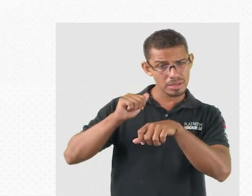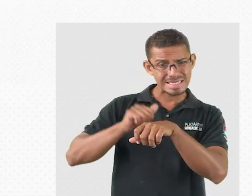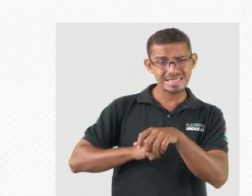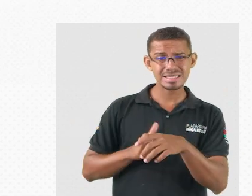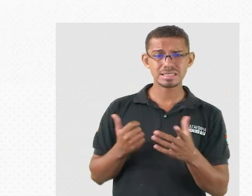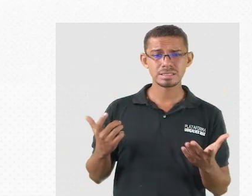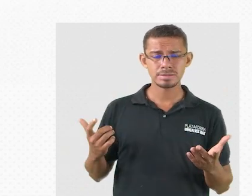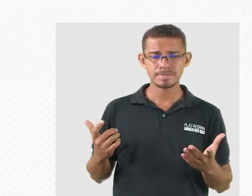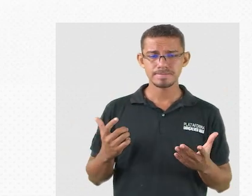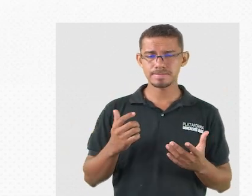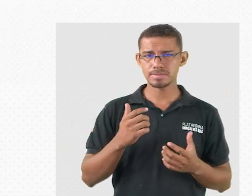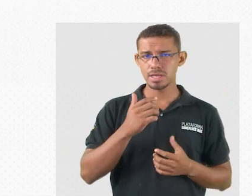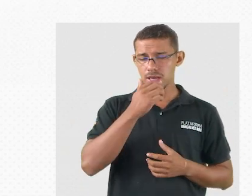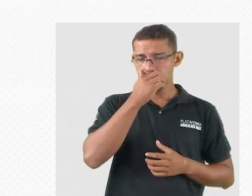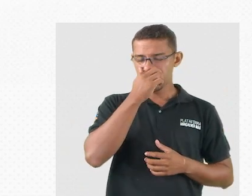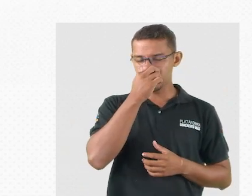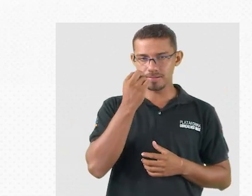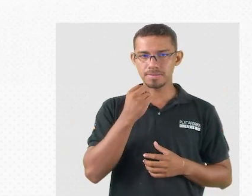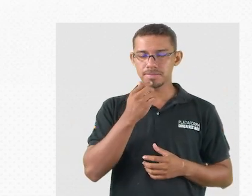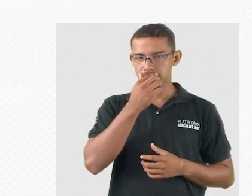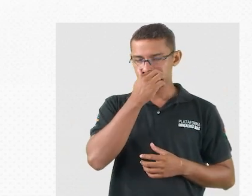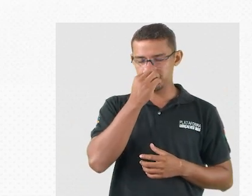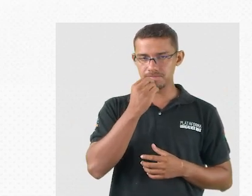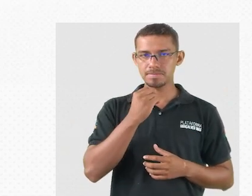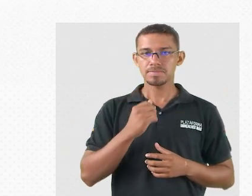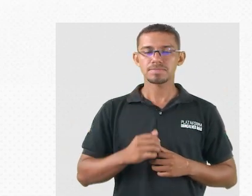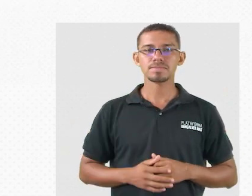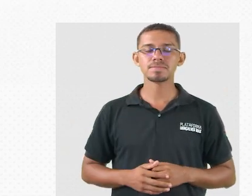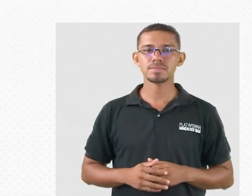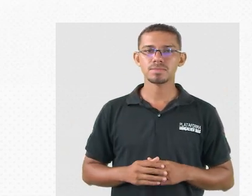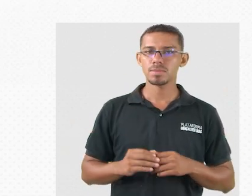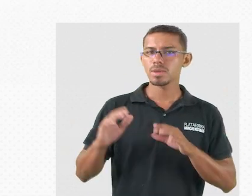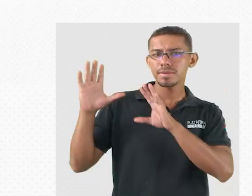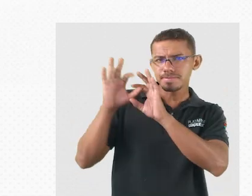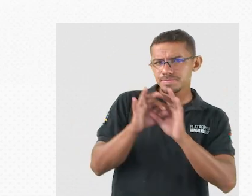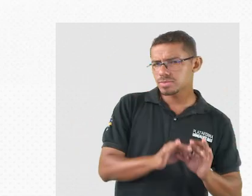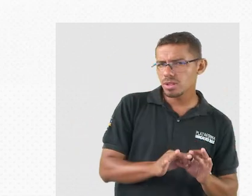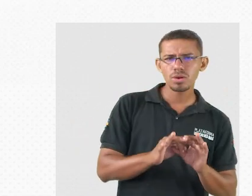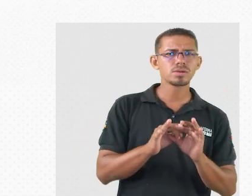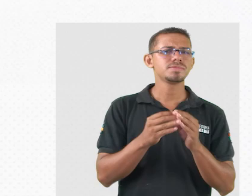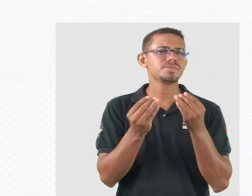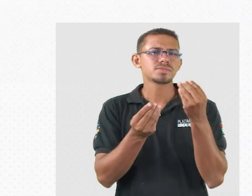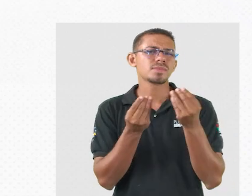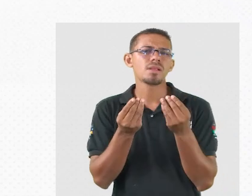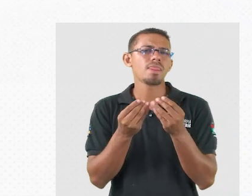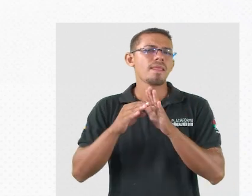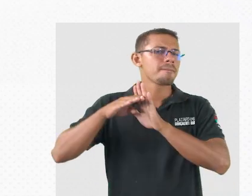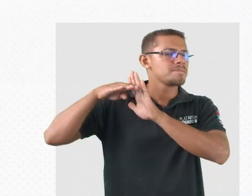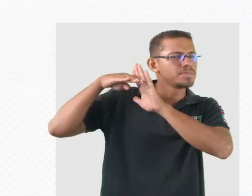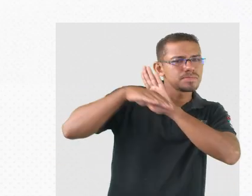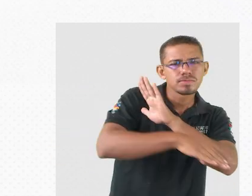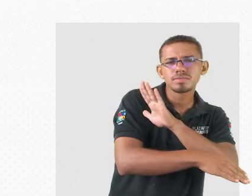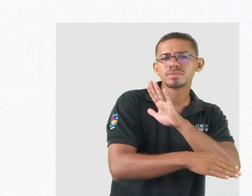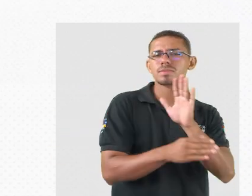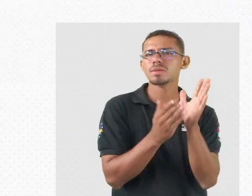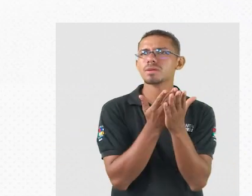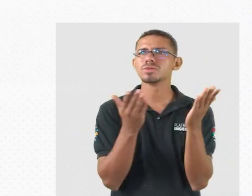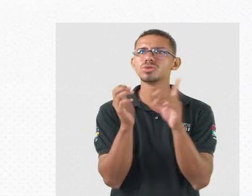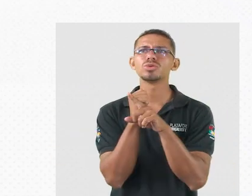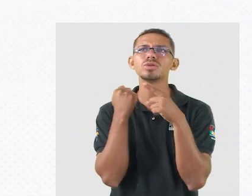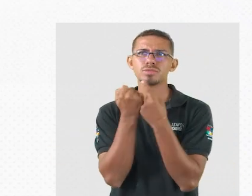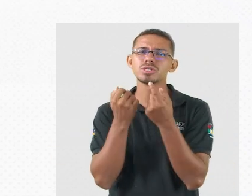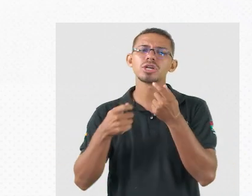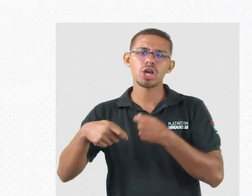pessoas estavam ali, num contexto né, deplorável, socialmente